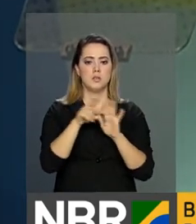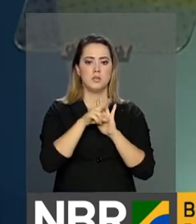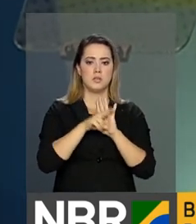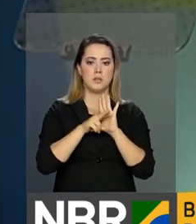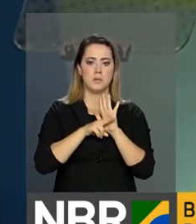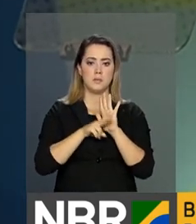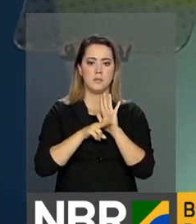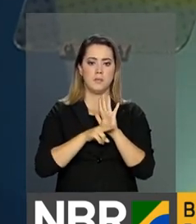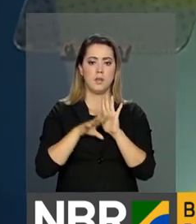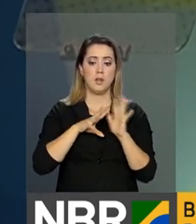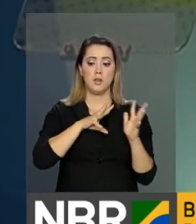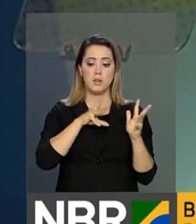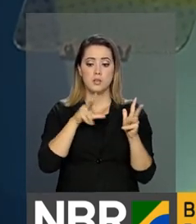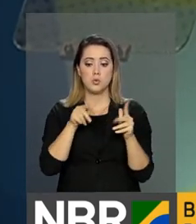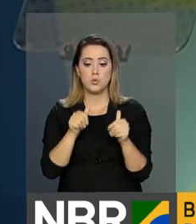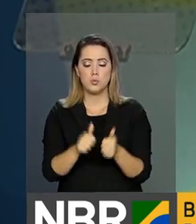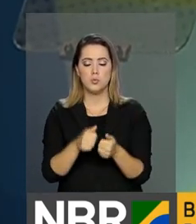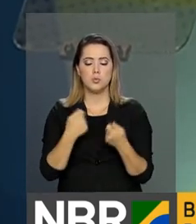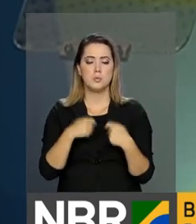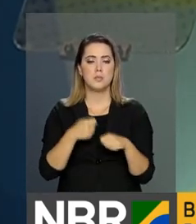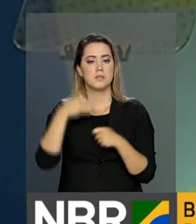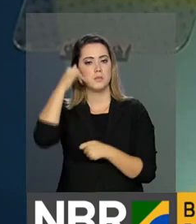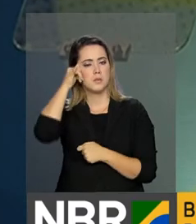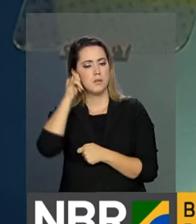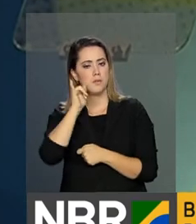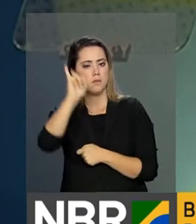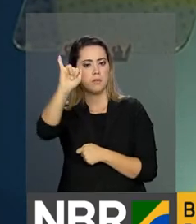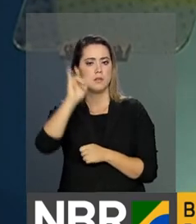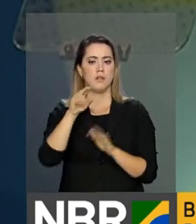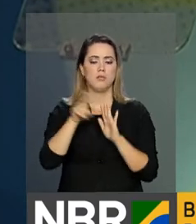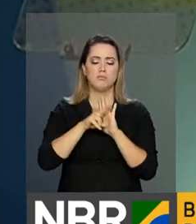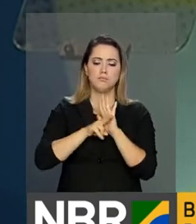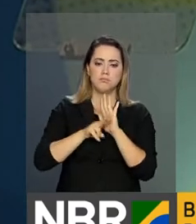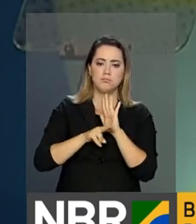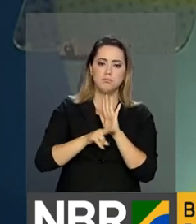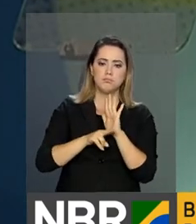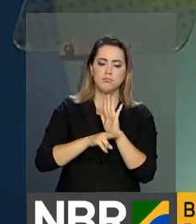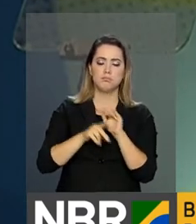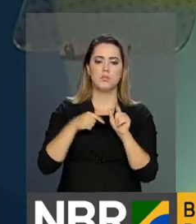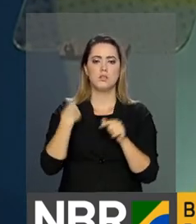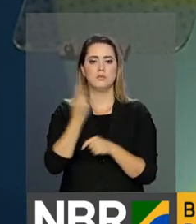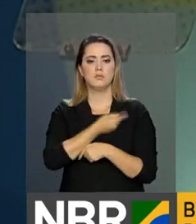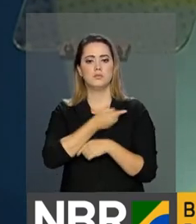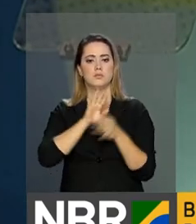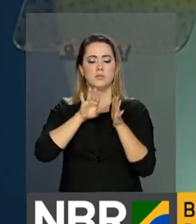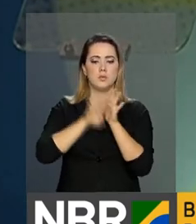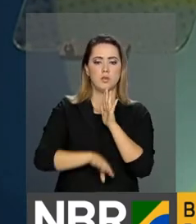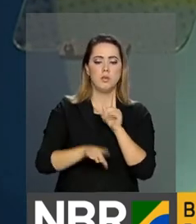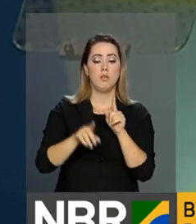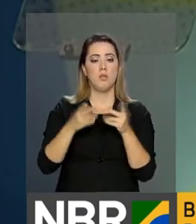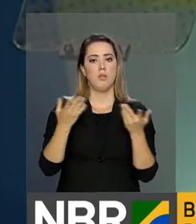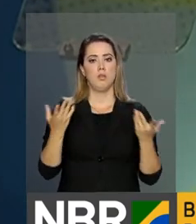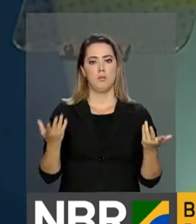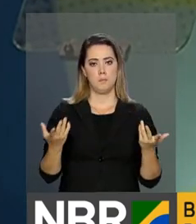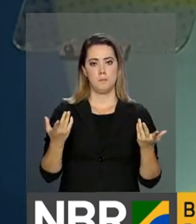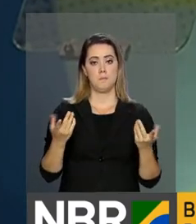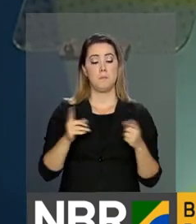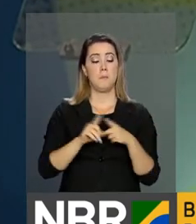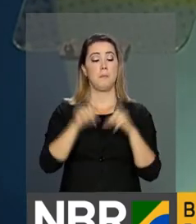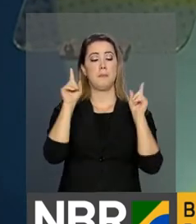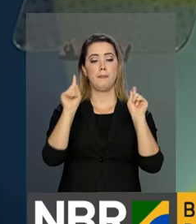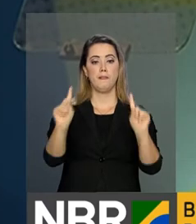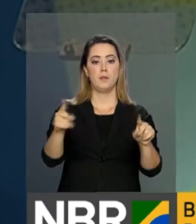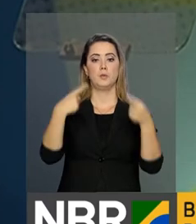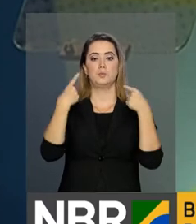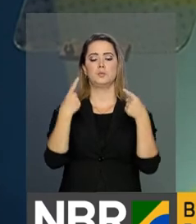regras internacionais. Temos que evitar medidas arbitrárias. E desafiadora é